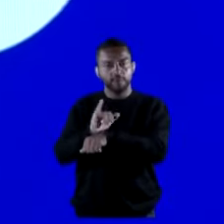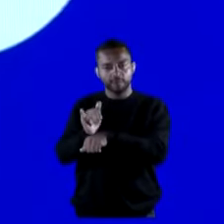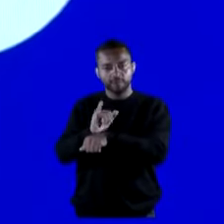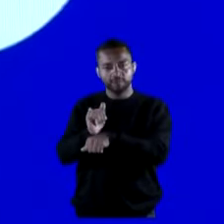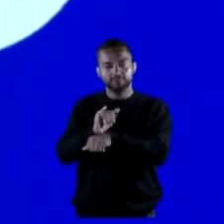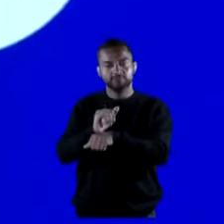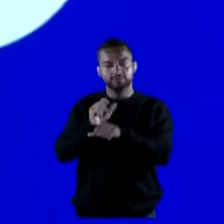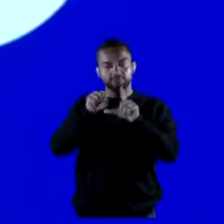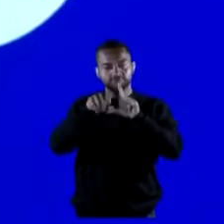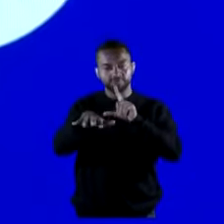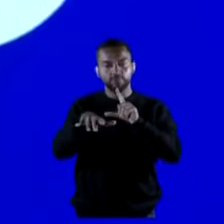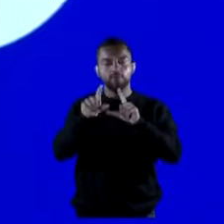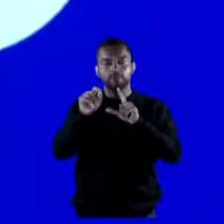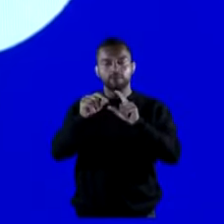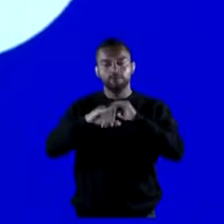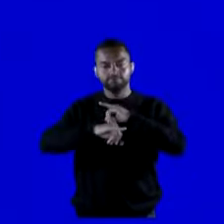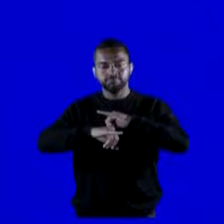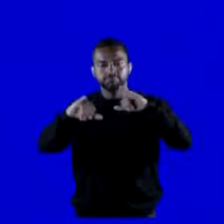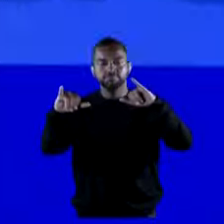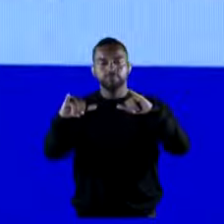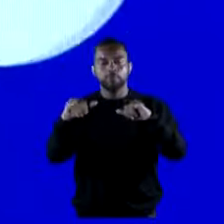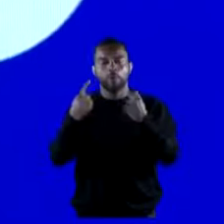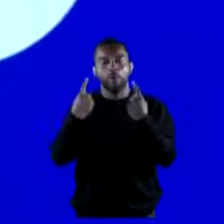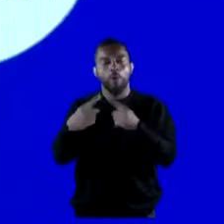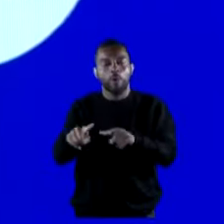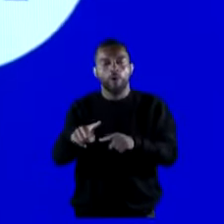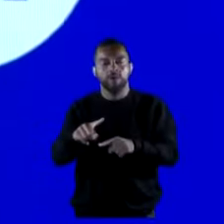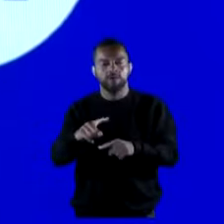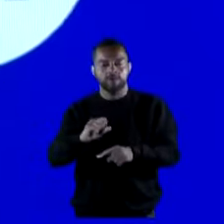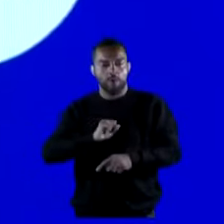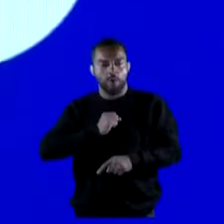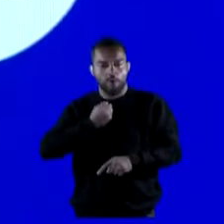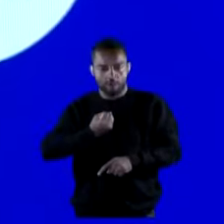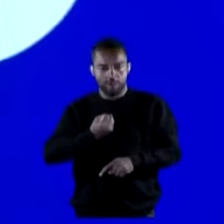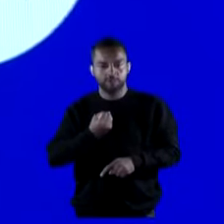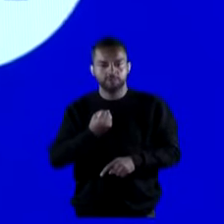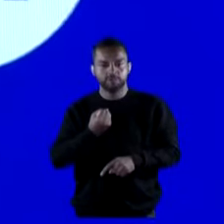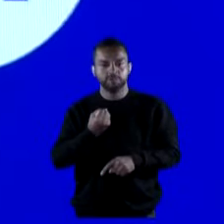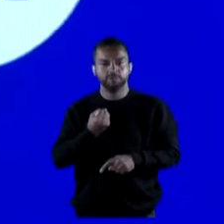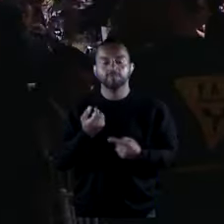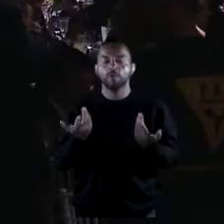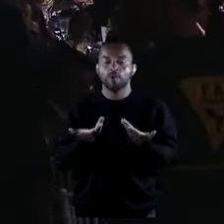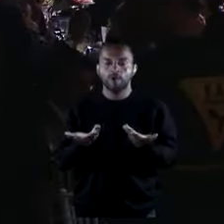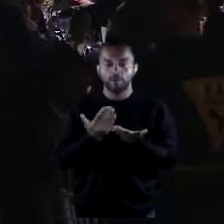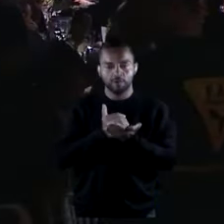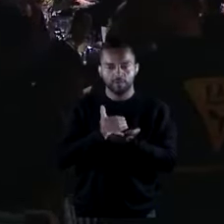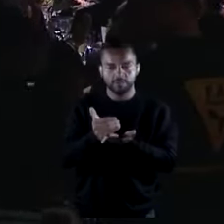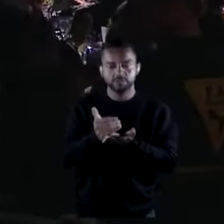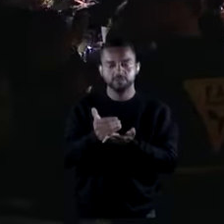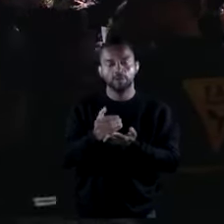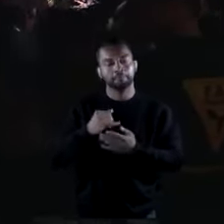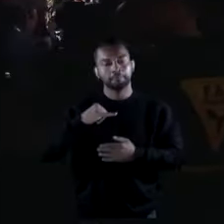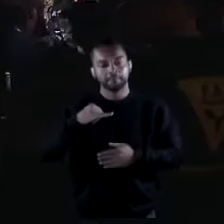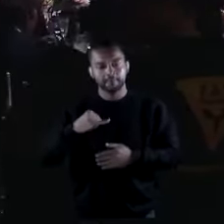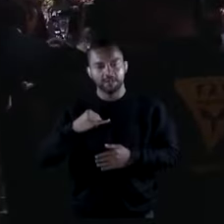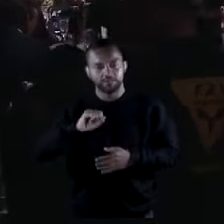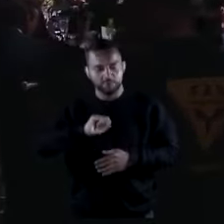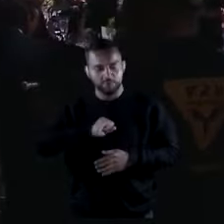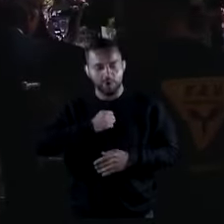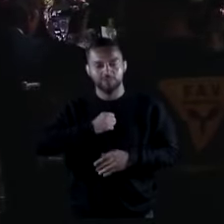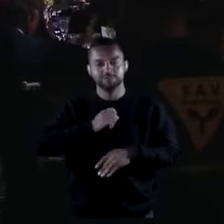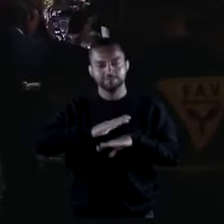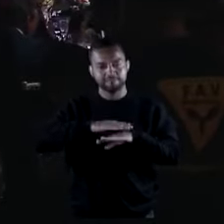de combate ao ódio. A campanha começou nas quartas de finais e se chama Menos Ódio, Mais